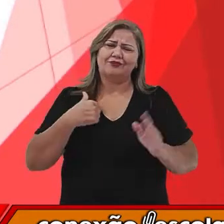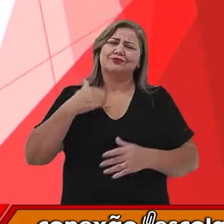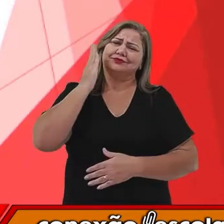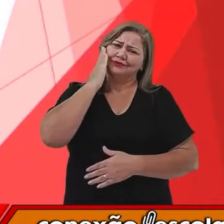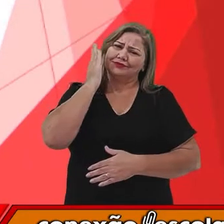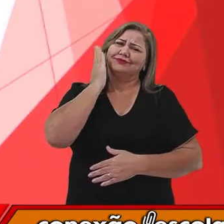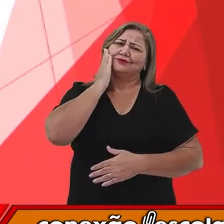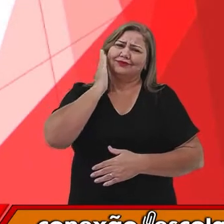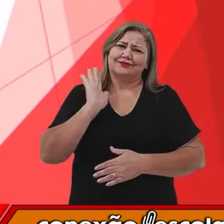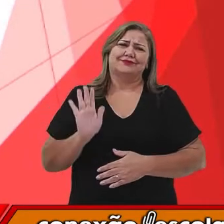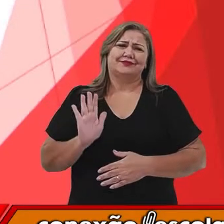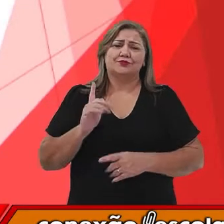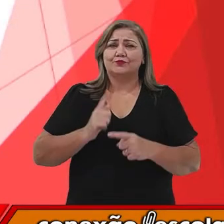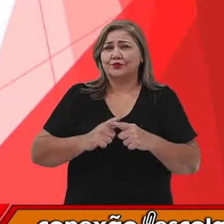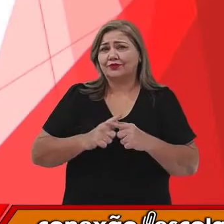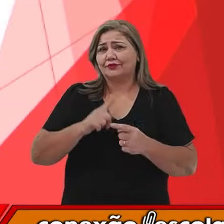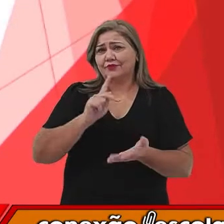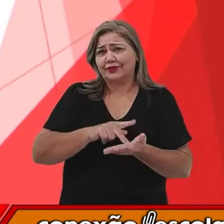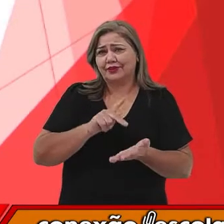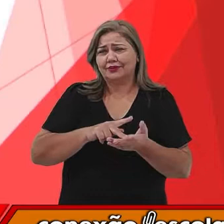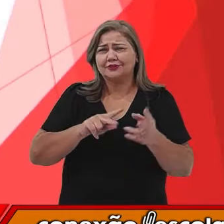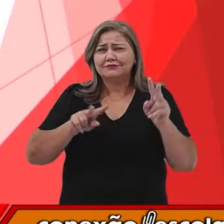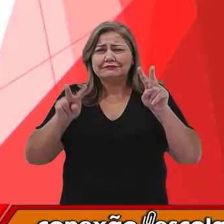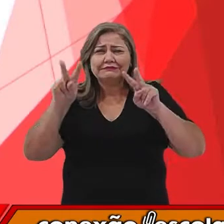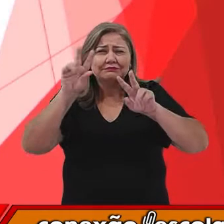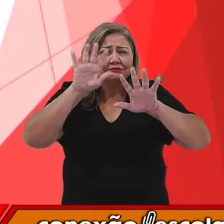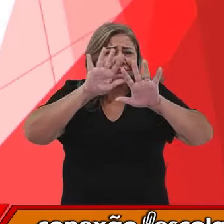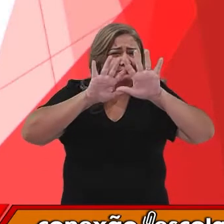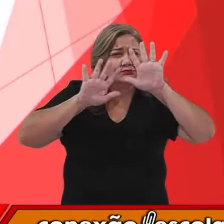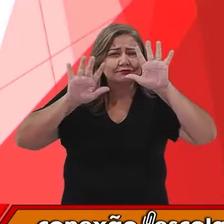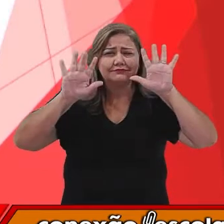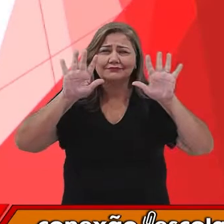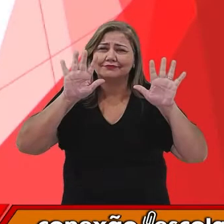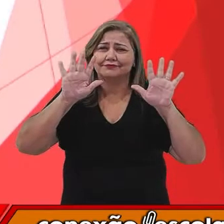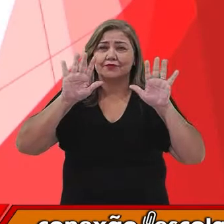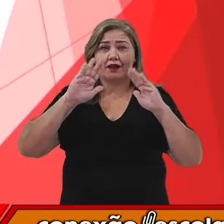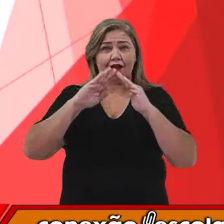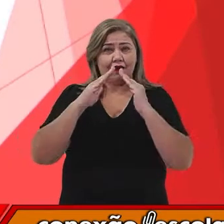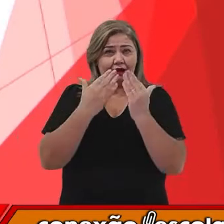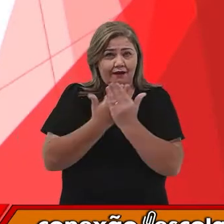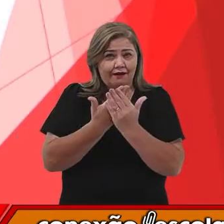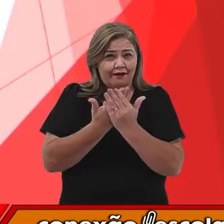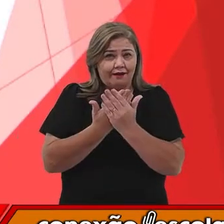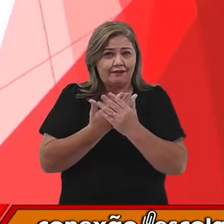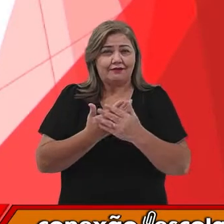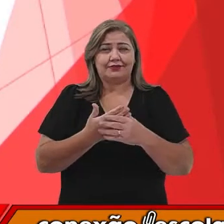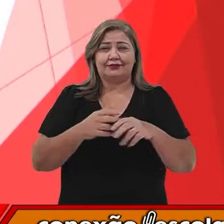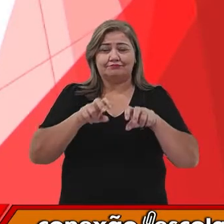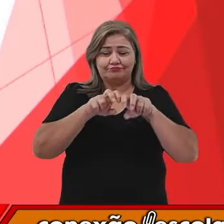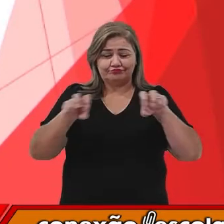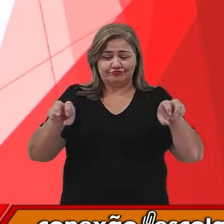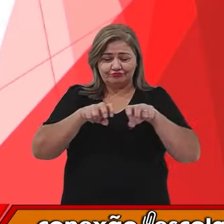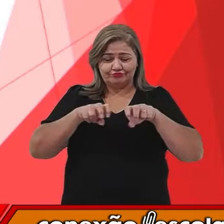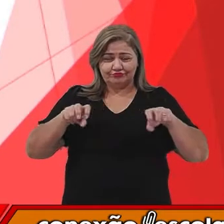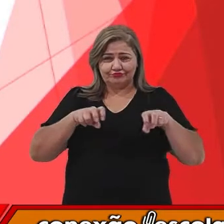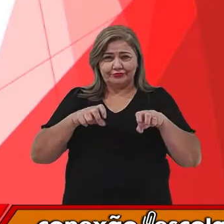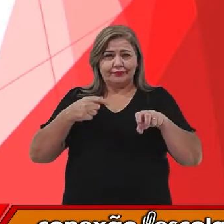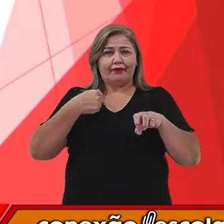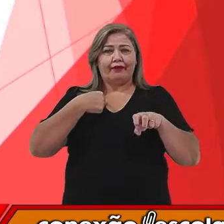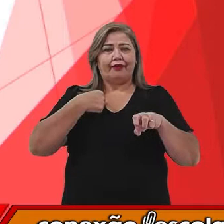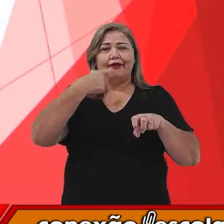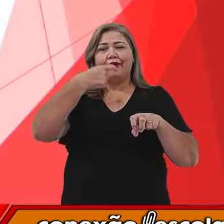sabia, porque a verdade é que eu não enxergava bem. Na aula, tinha de sentar na primeira fila